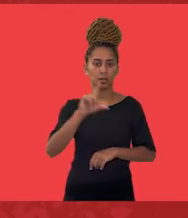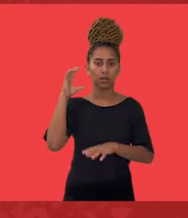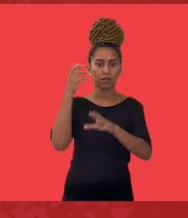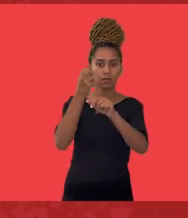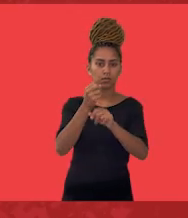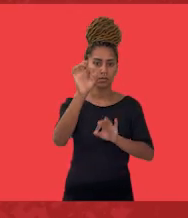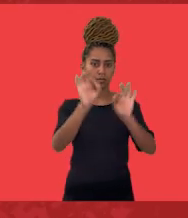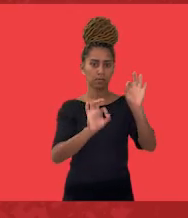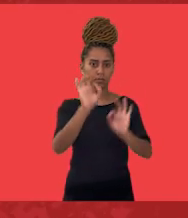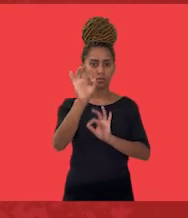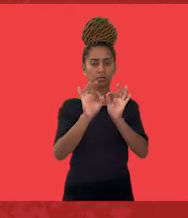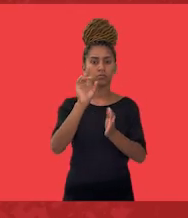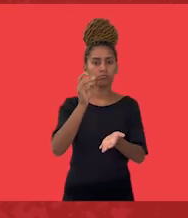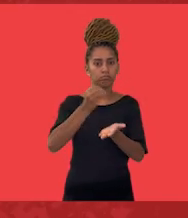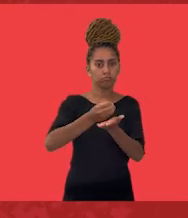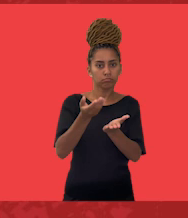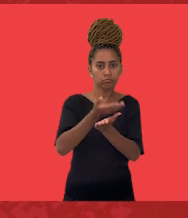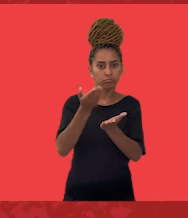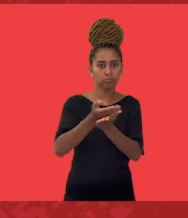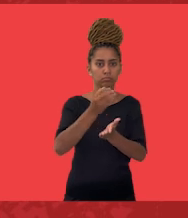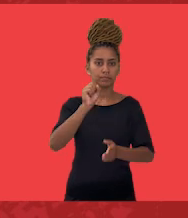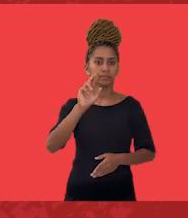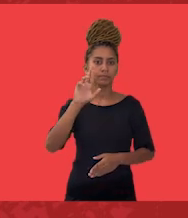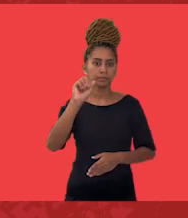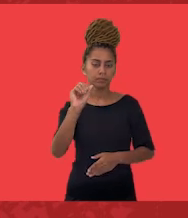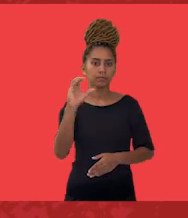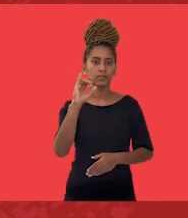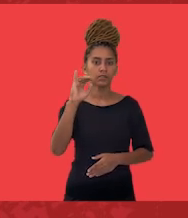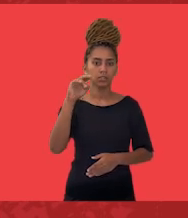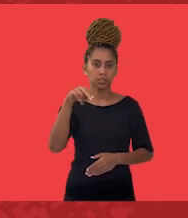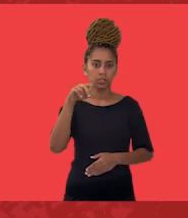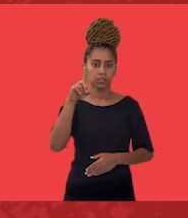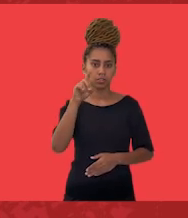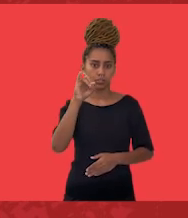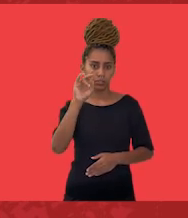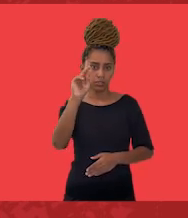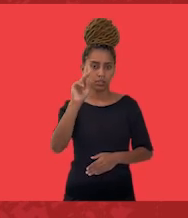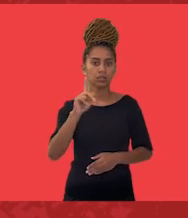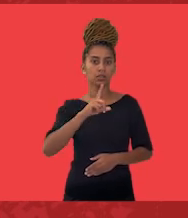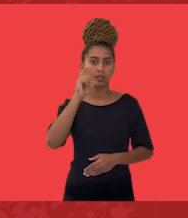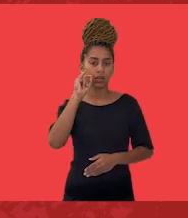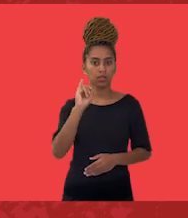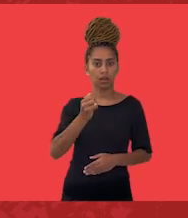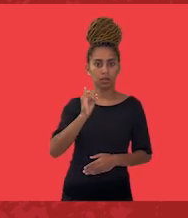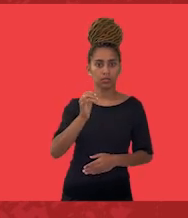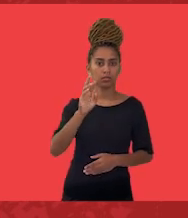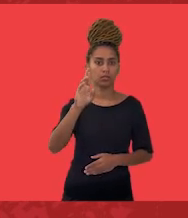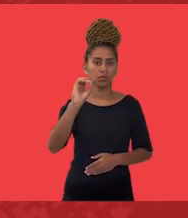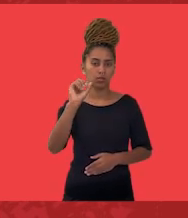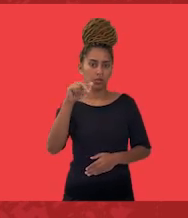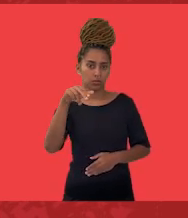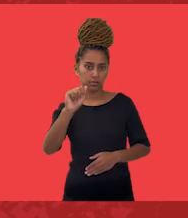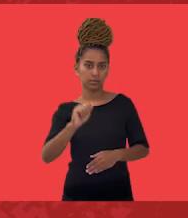Ilustrações, Lube. Consultoria literária, revisão e preparação de original,